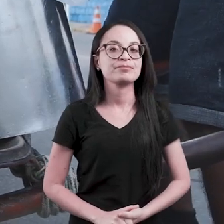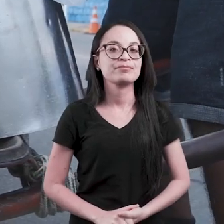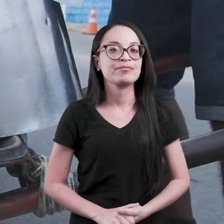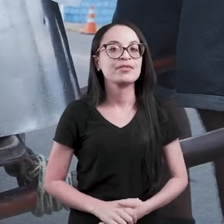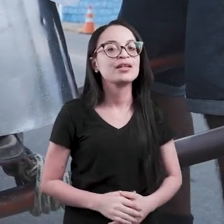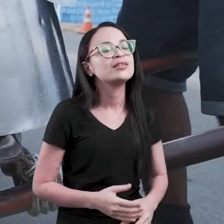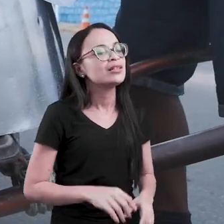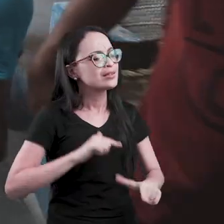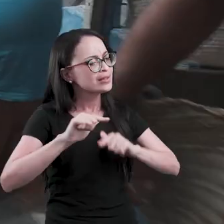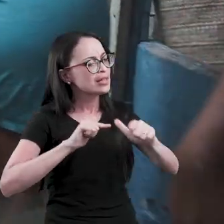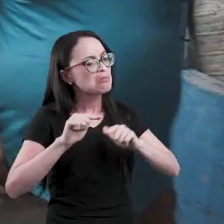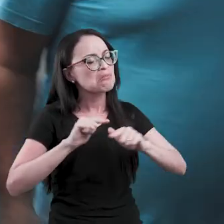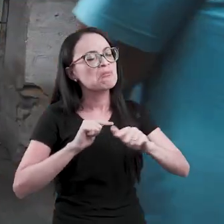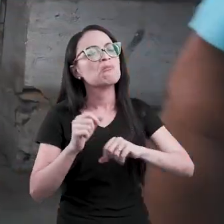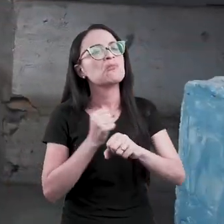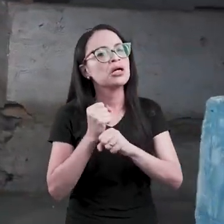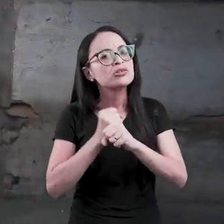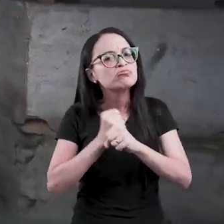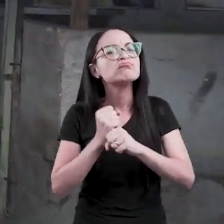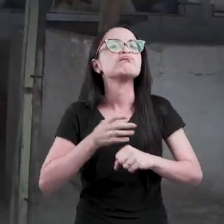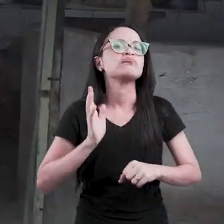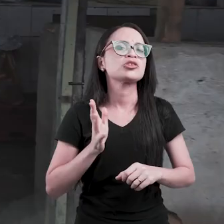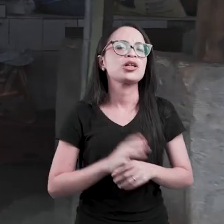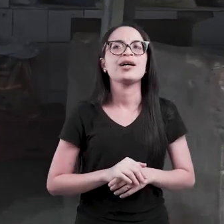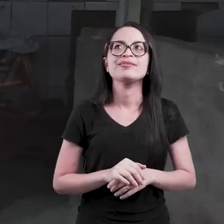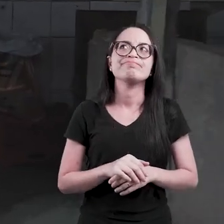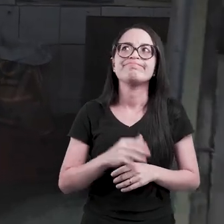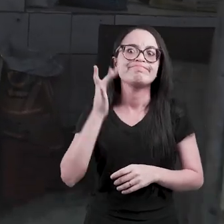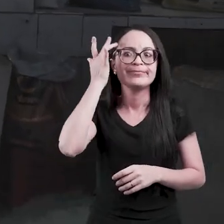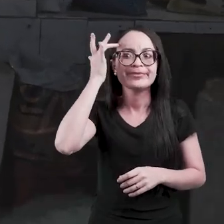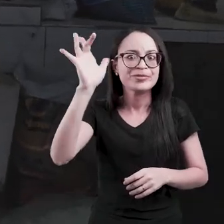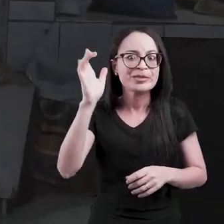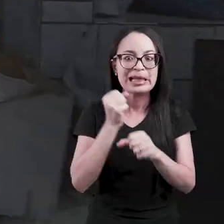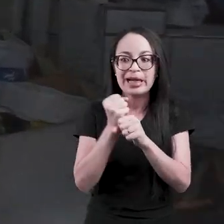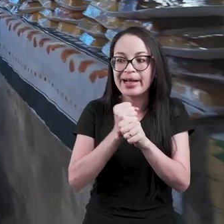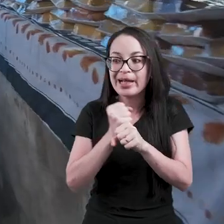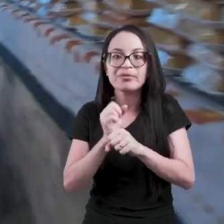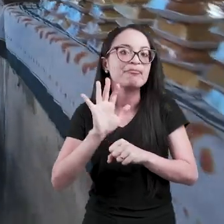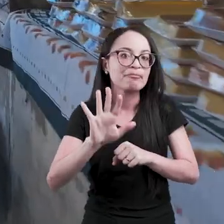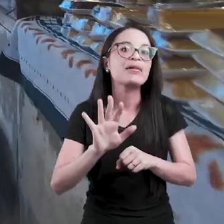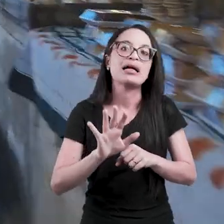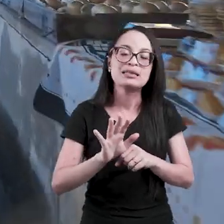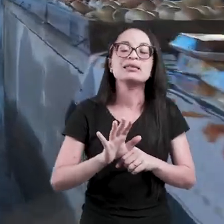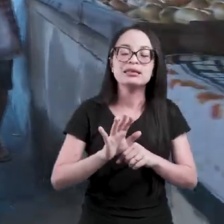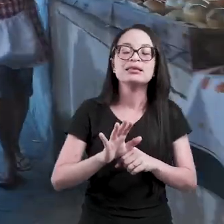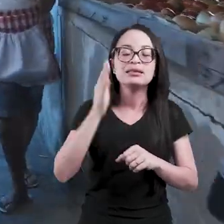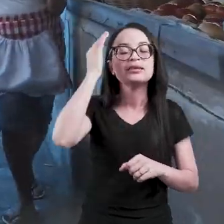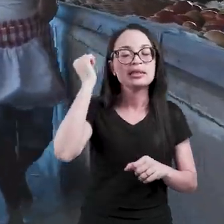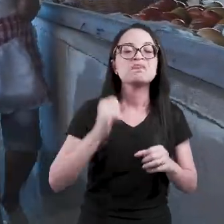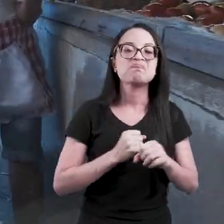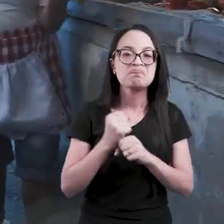Já tem um bom tempo que eu trabalho com ela, viu? Quantos anos já? Agora eu não sei lhe dizer quantos anos aqui tem, mas já tem um bom